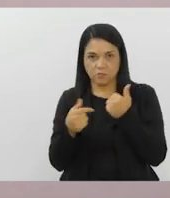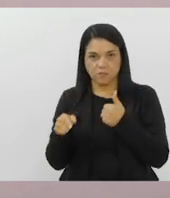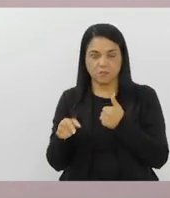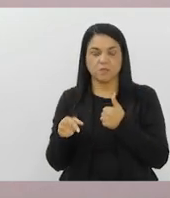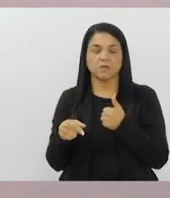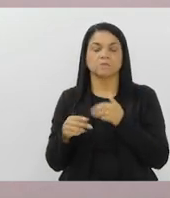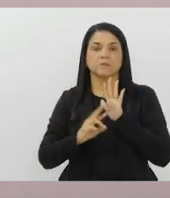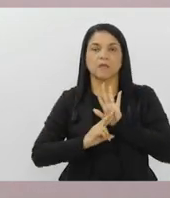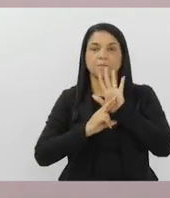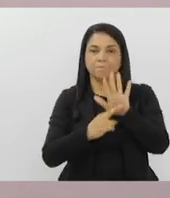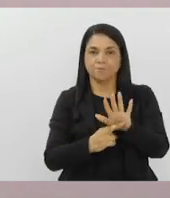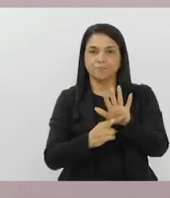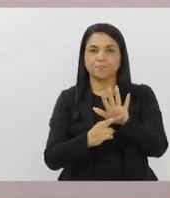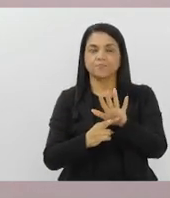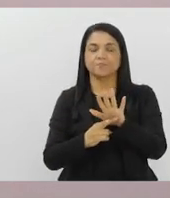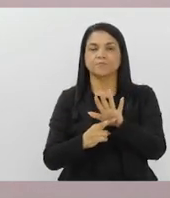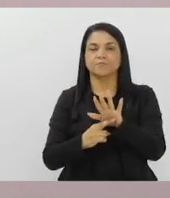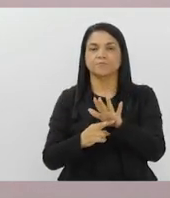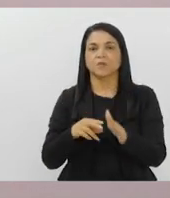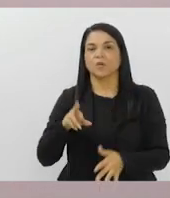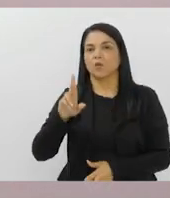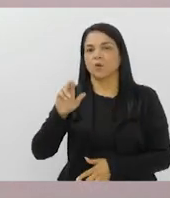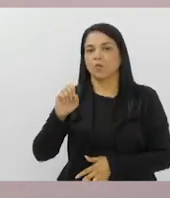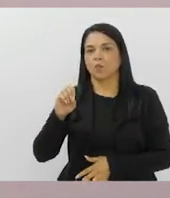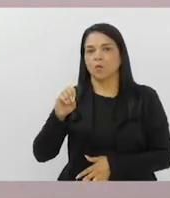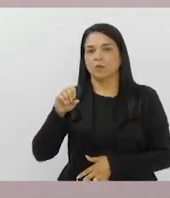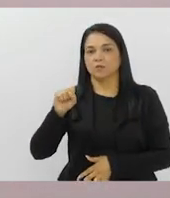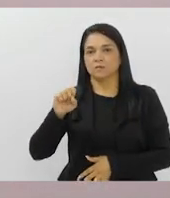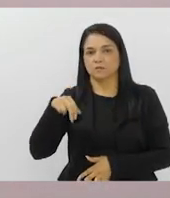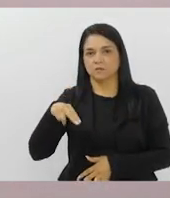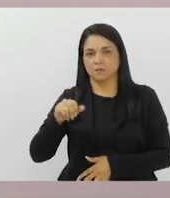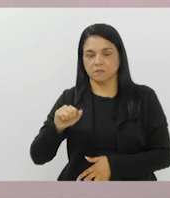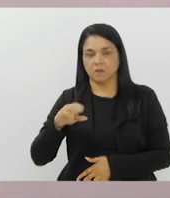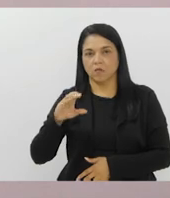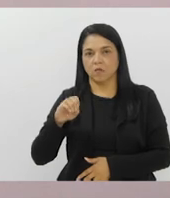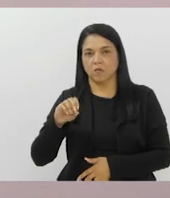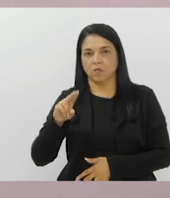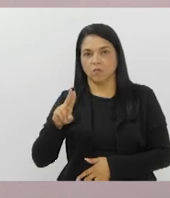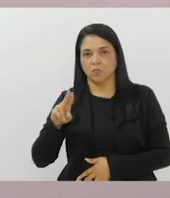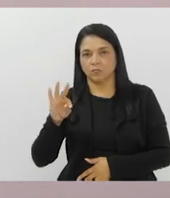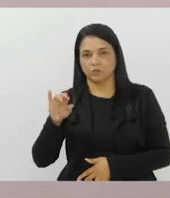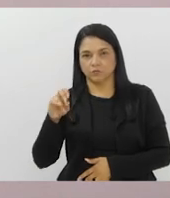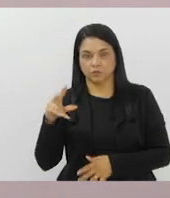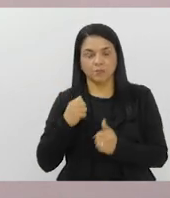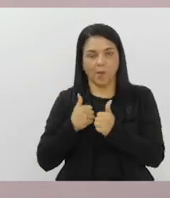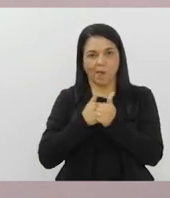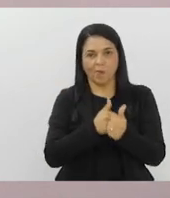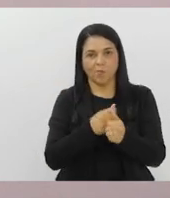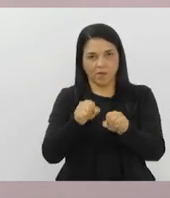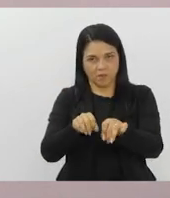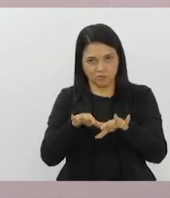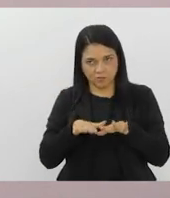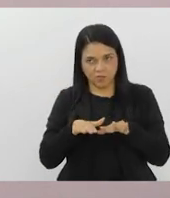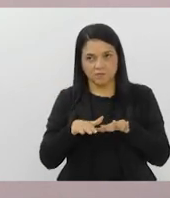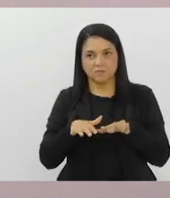sua assessora, senhora Rosana Coutinho, para acompanhar esta audiência, e já está